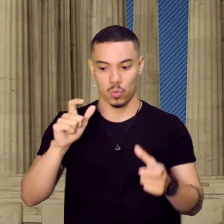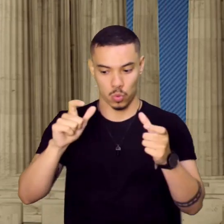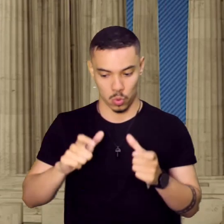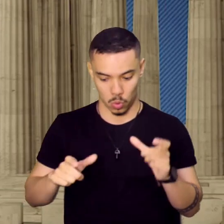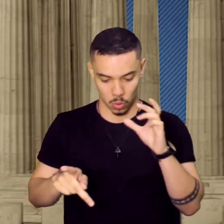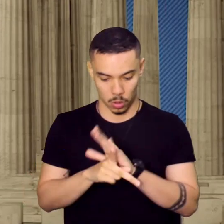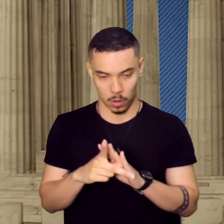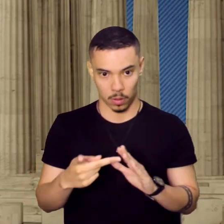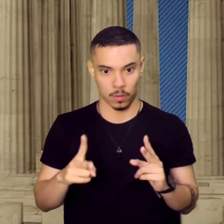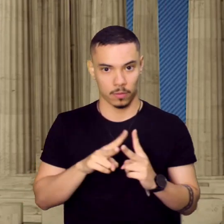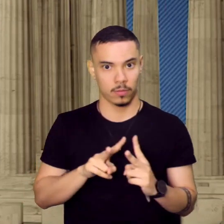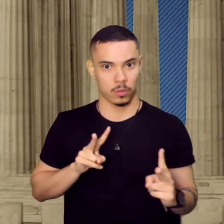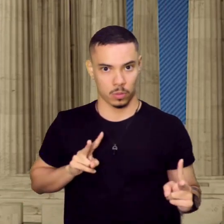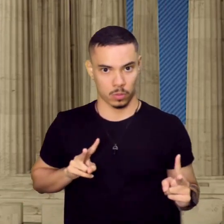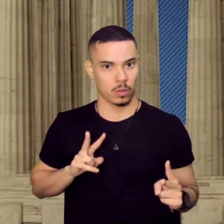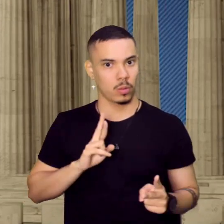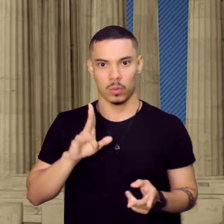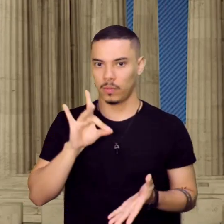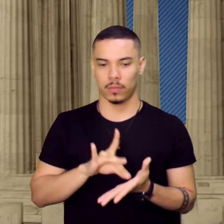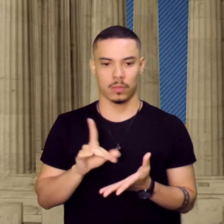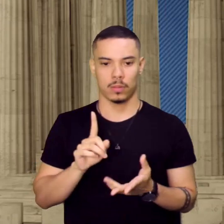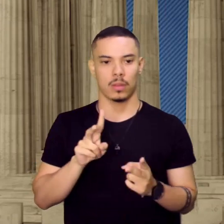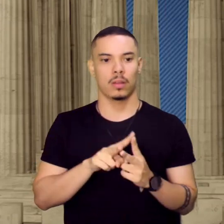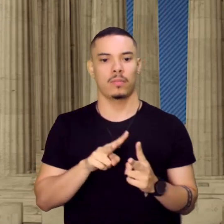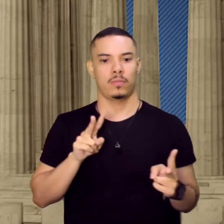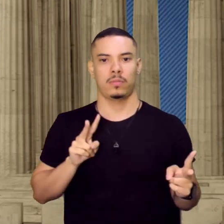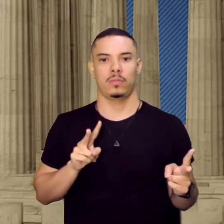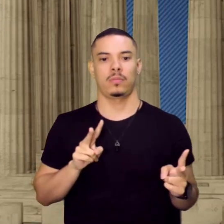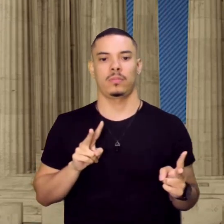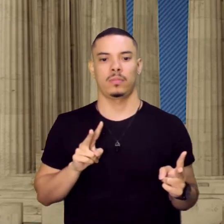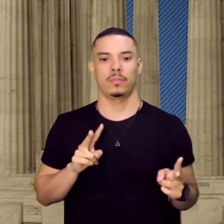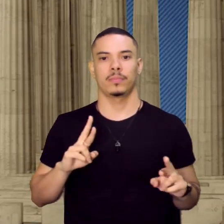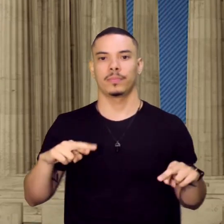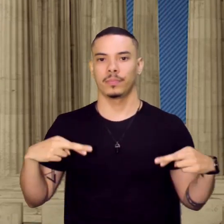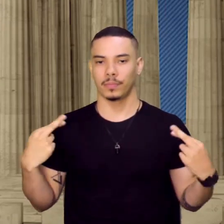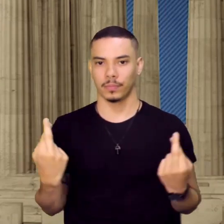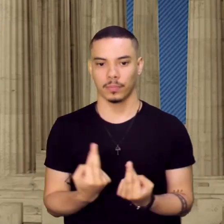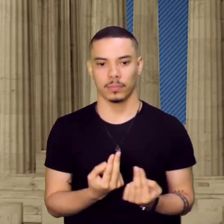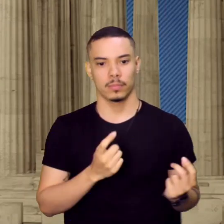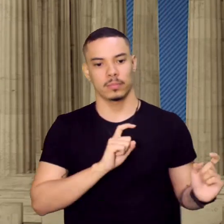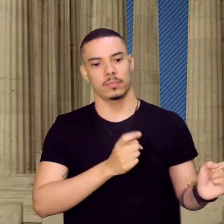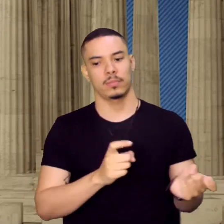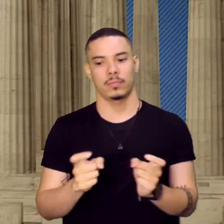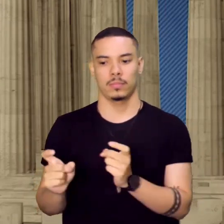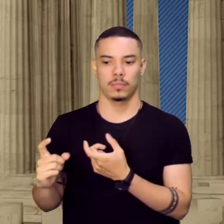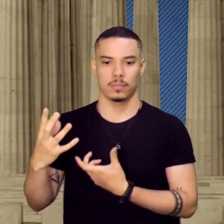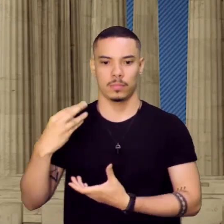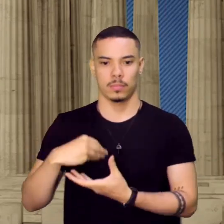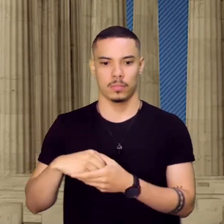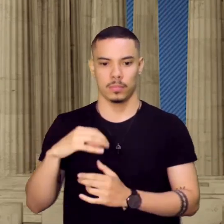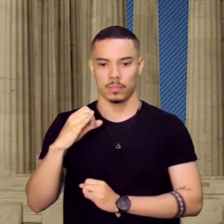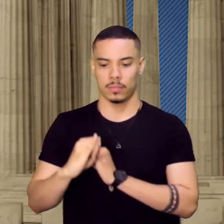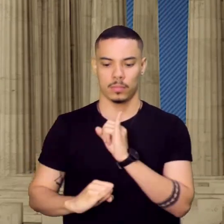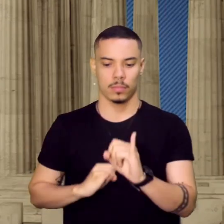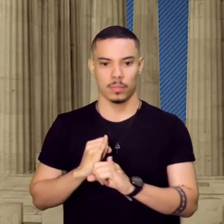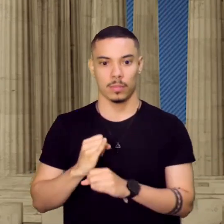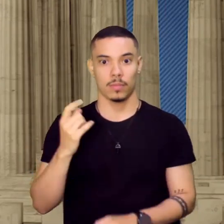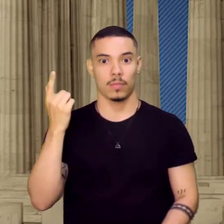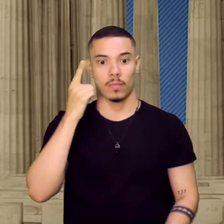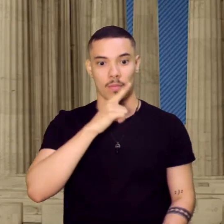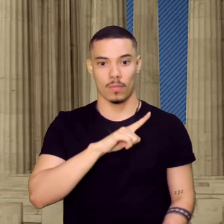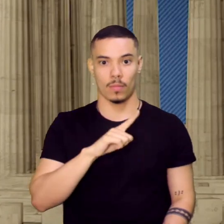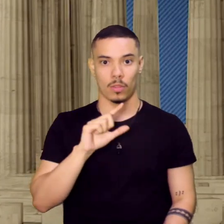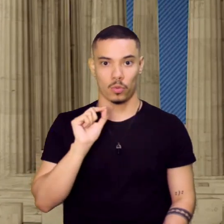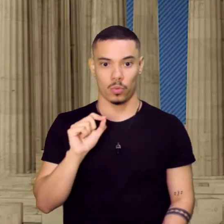o local tá virtual mesmo não é real né virtual se reúne né no âmbito da internet para exercer